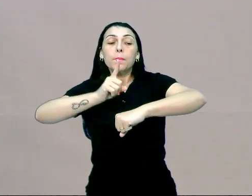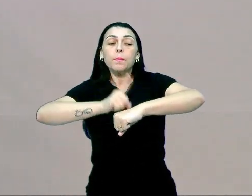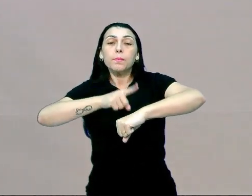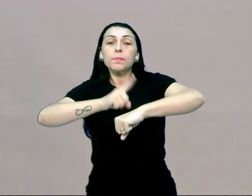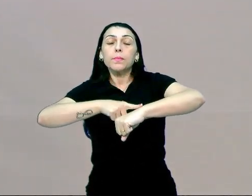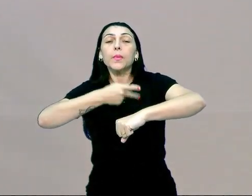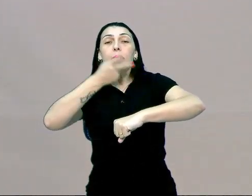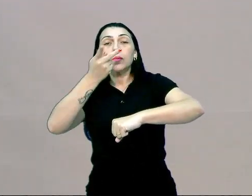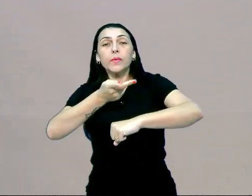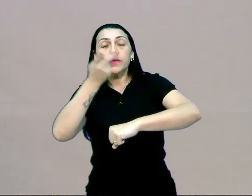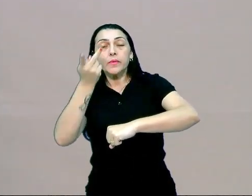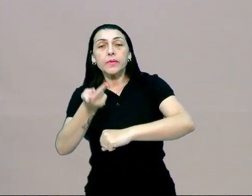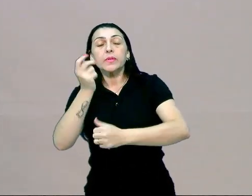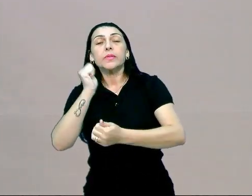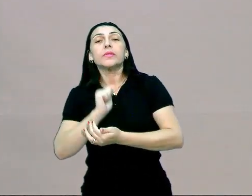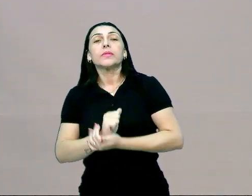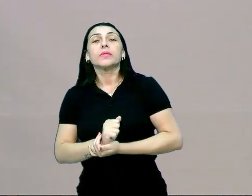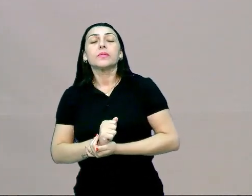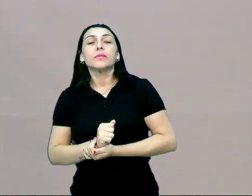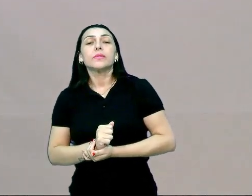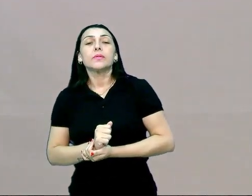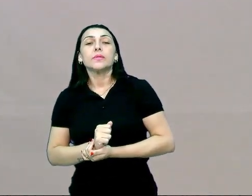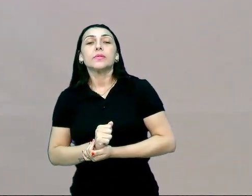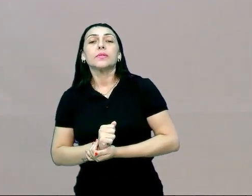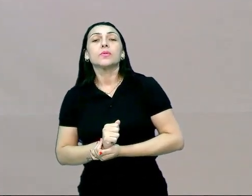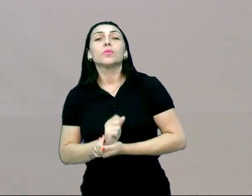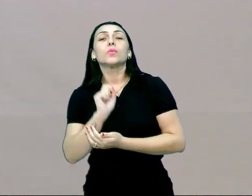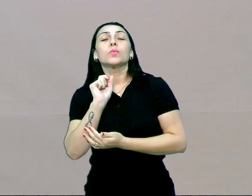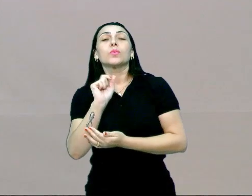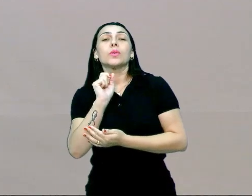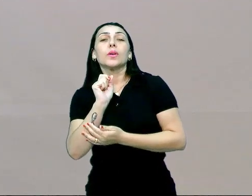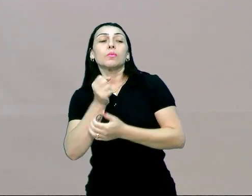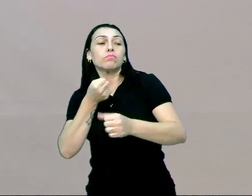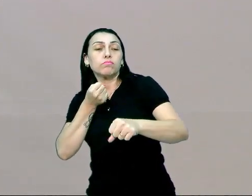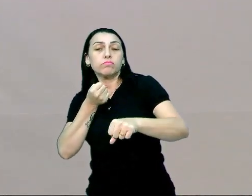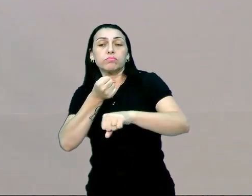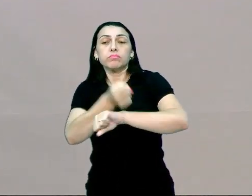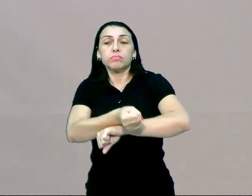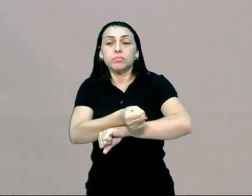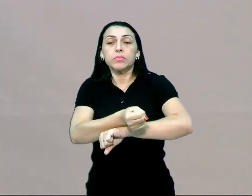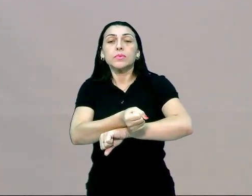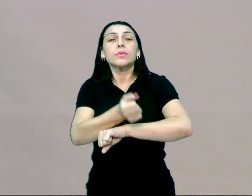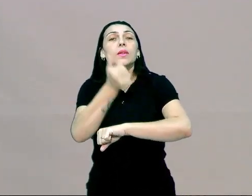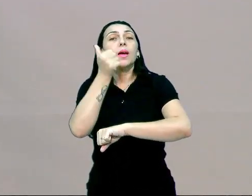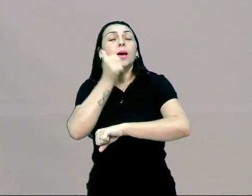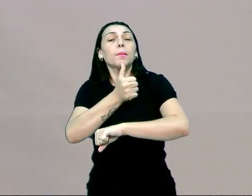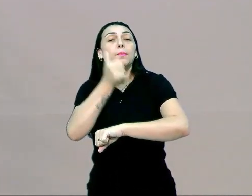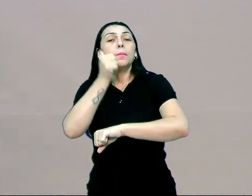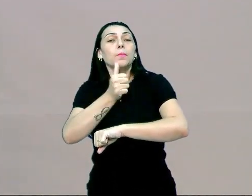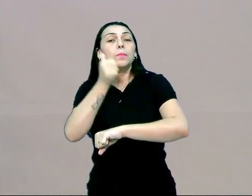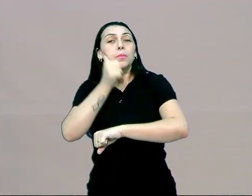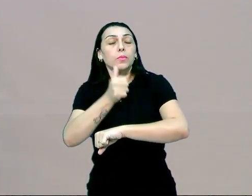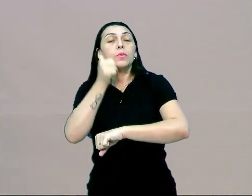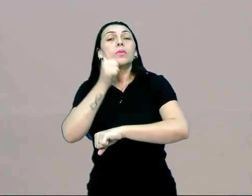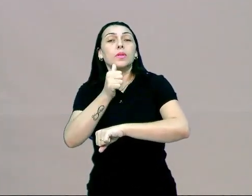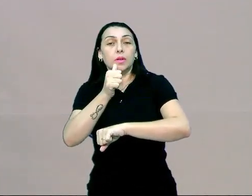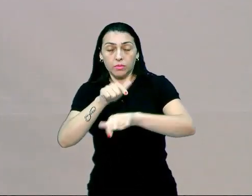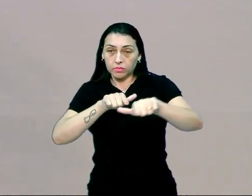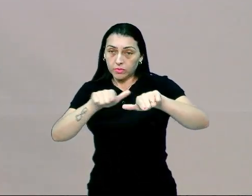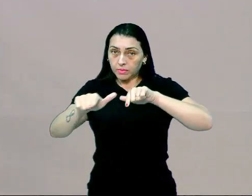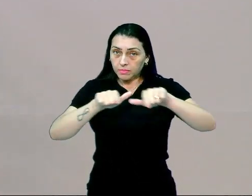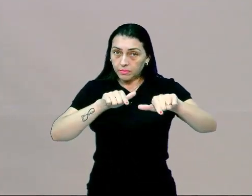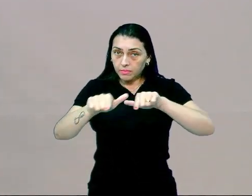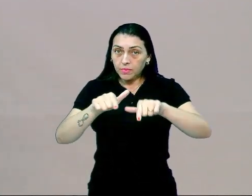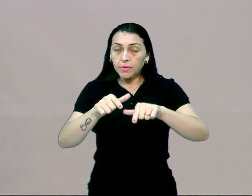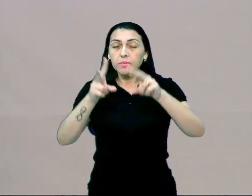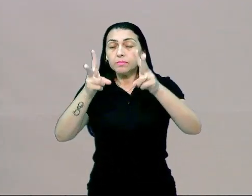fiz o comentário a respeito do incremento no mercado de trabalho da mão de obra feminina.